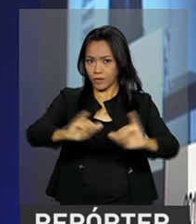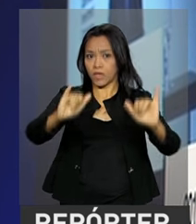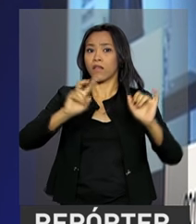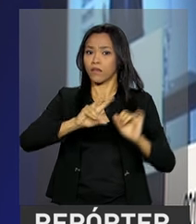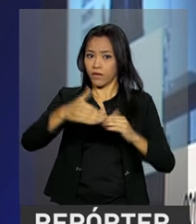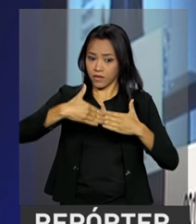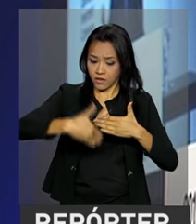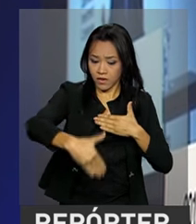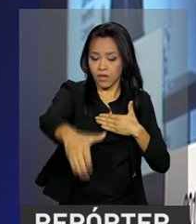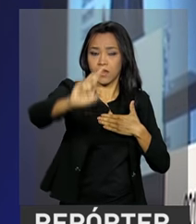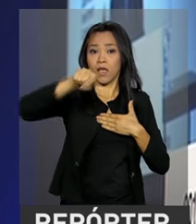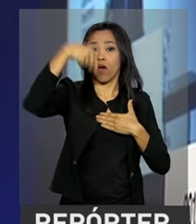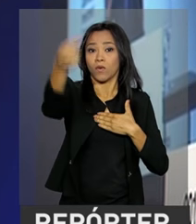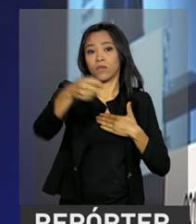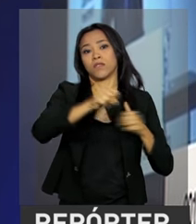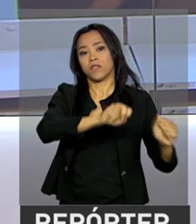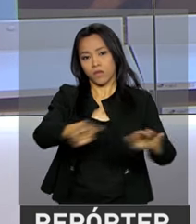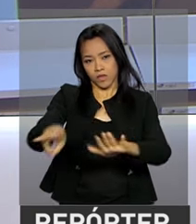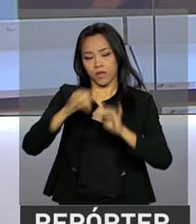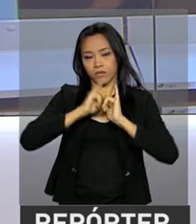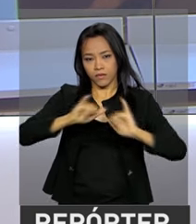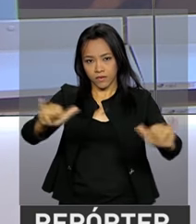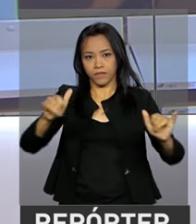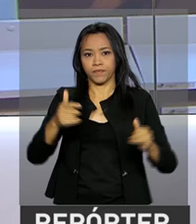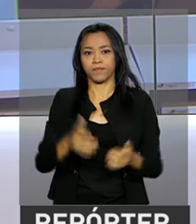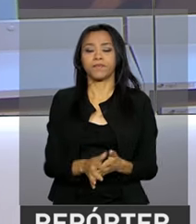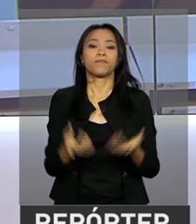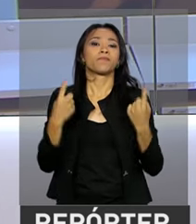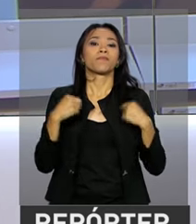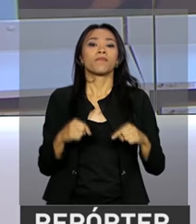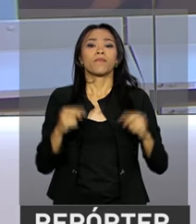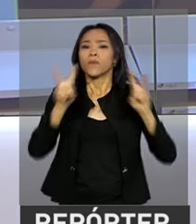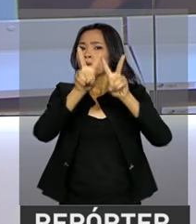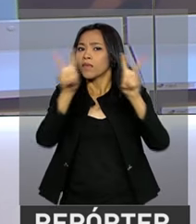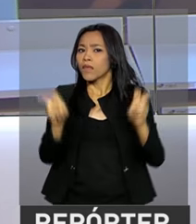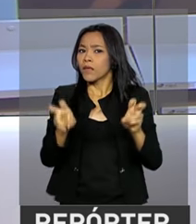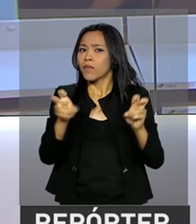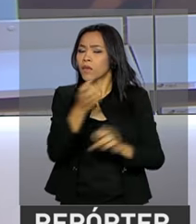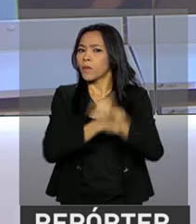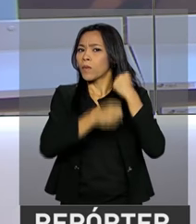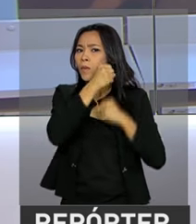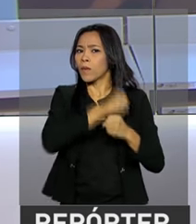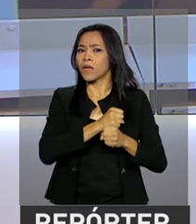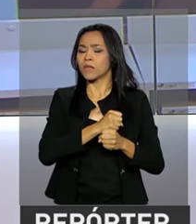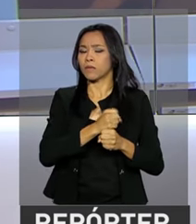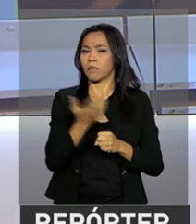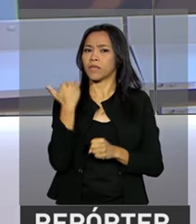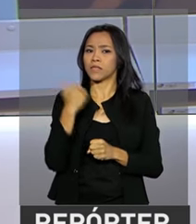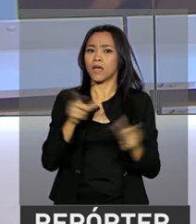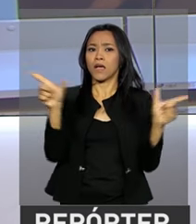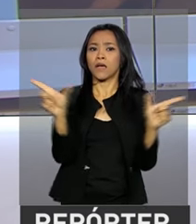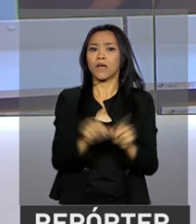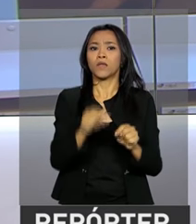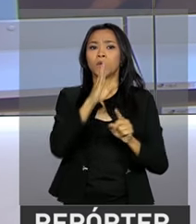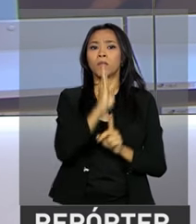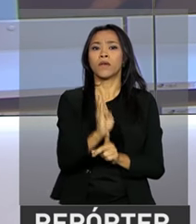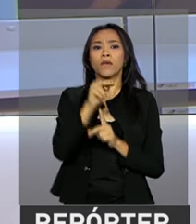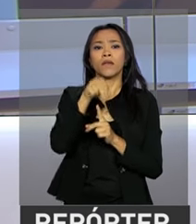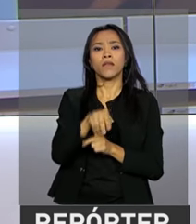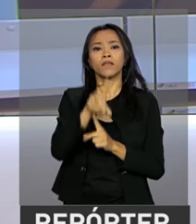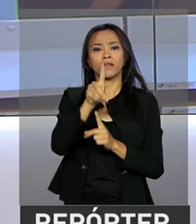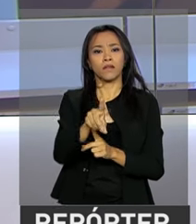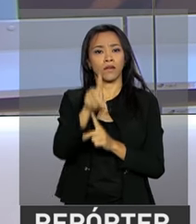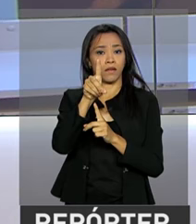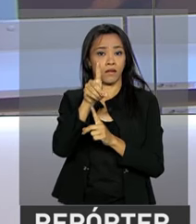ser anunciadas já na próxima semana. Falando ainda em economia, no ano passado, o Banco Nacional de Desenvolvimento Econômico e